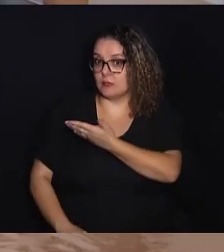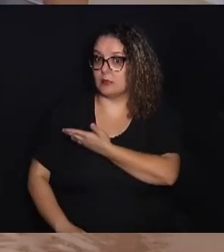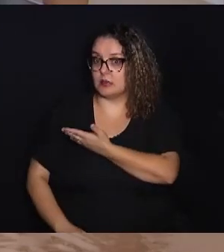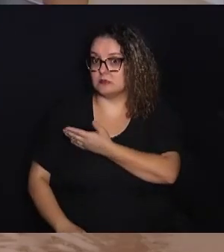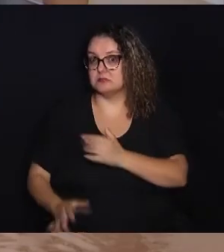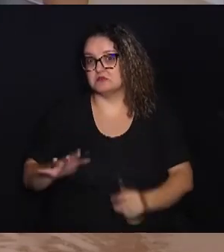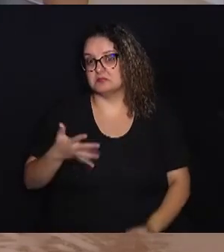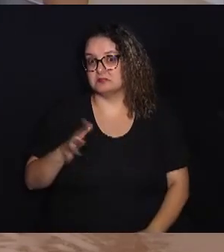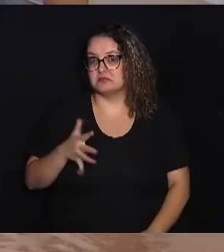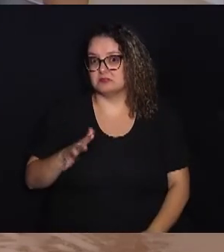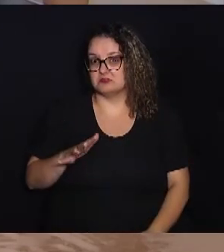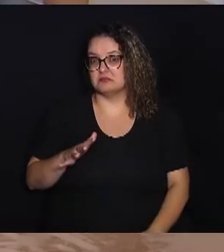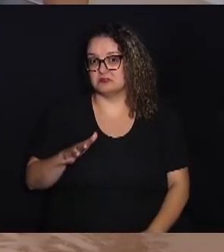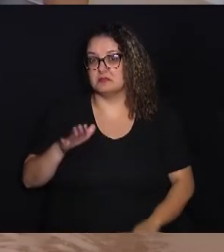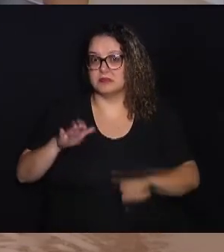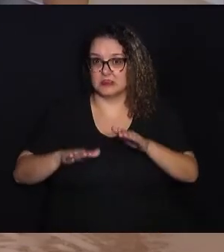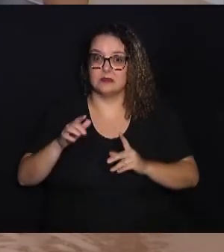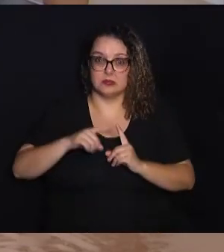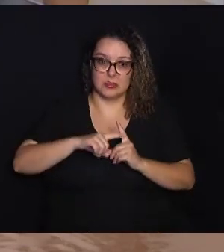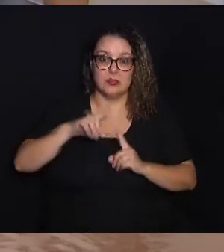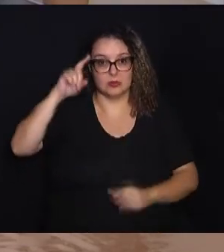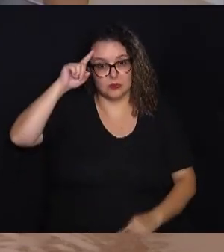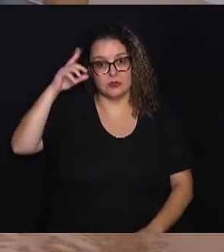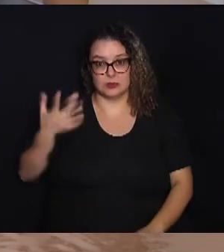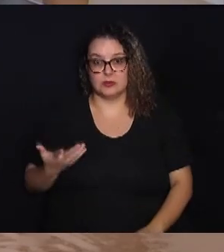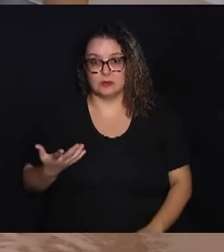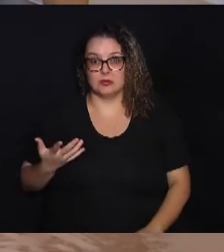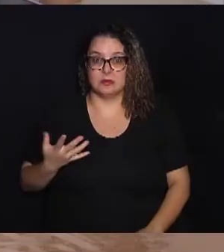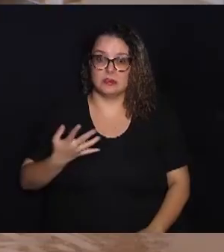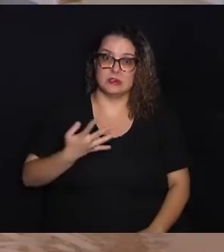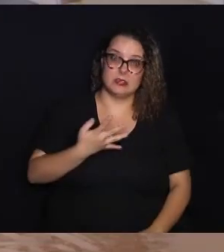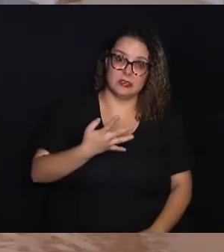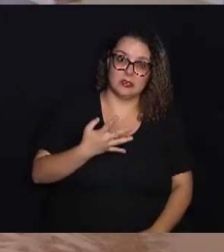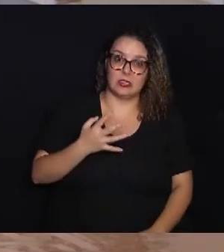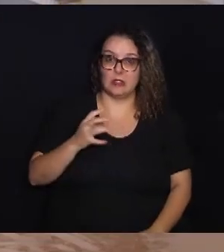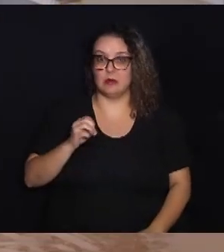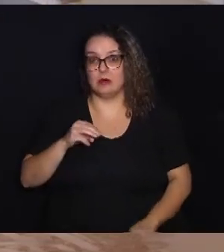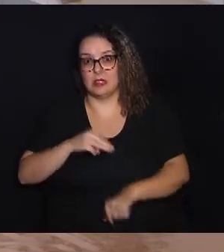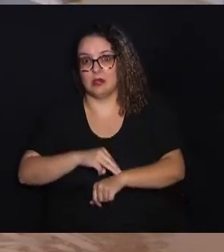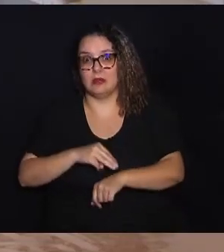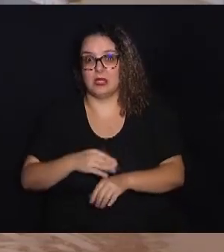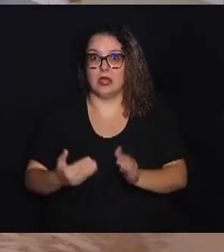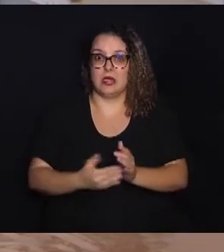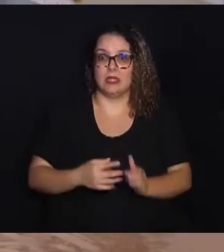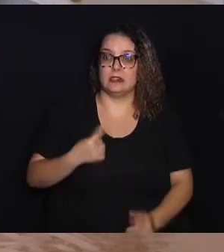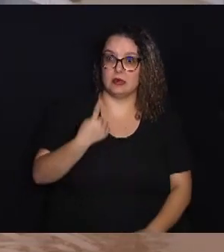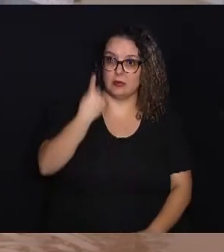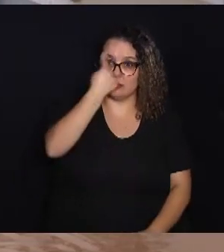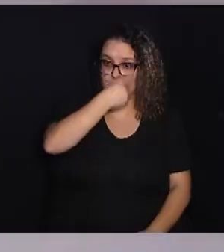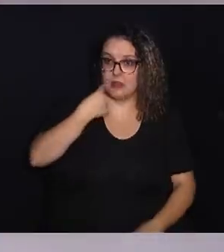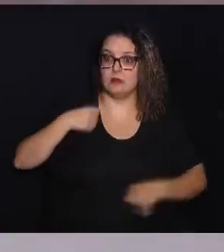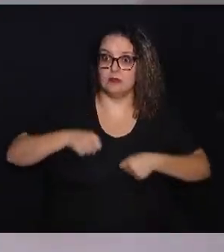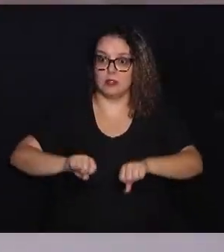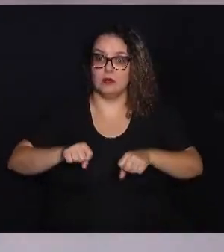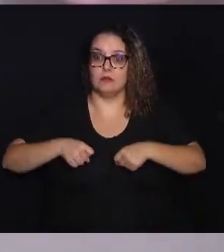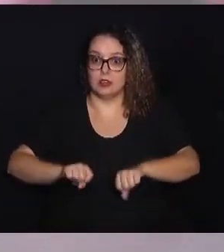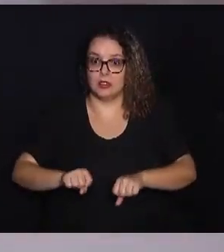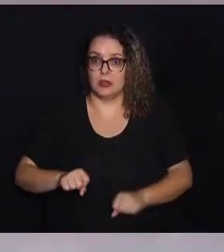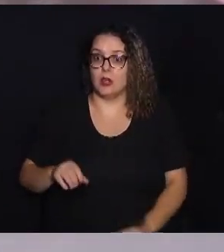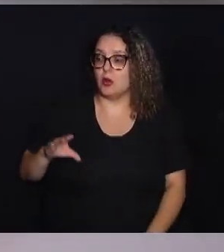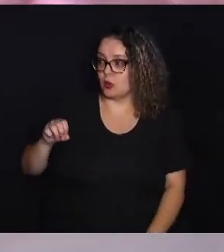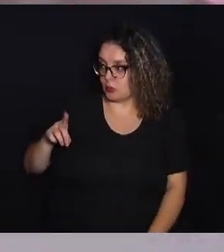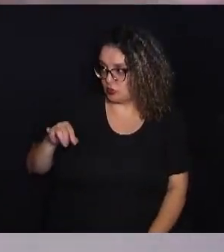Depois dessa parte ela fica assim. Quanto tempo para ela ficar nesse modelo? Aqui eu peguei um pedaço